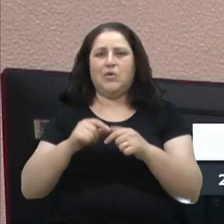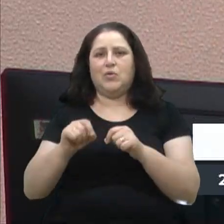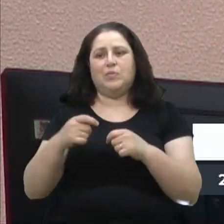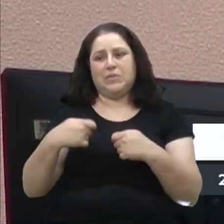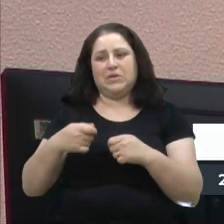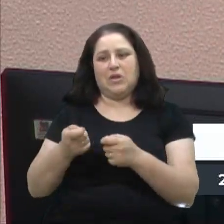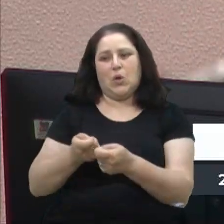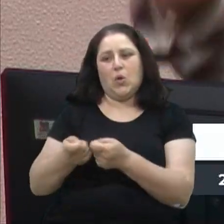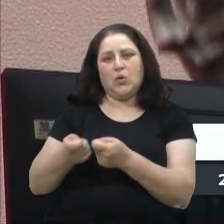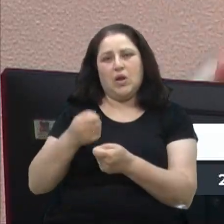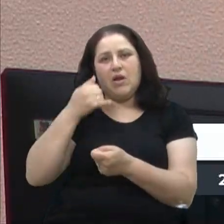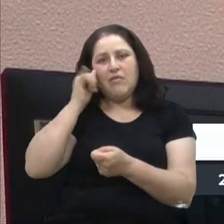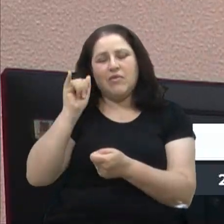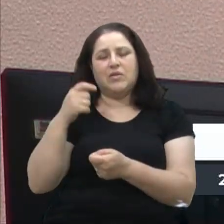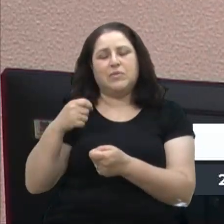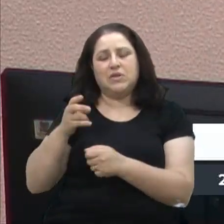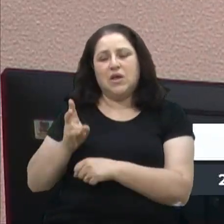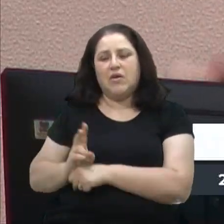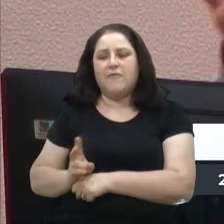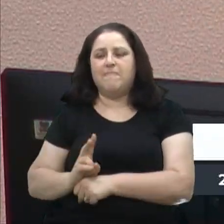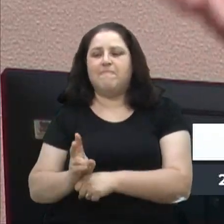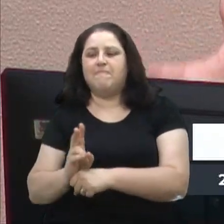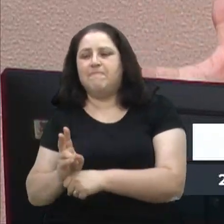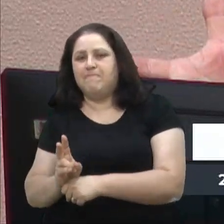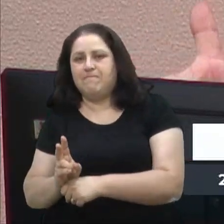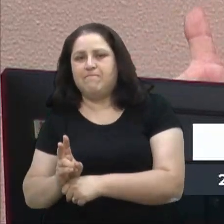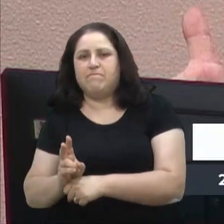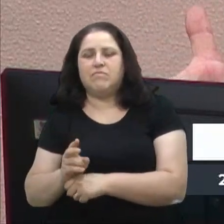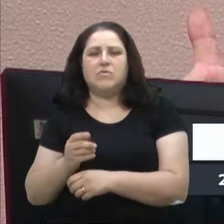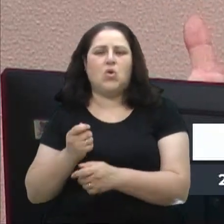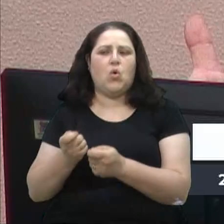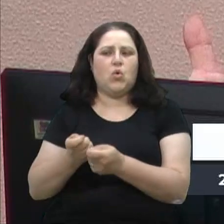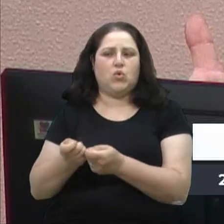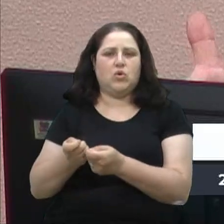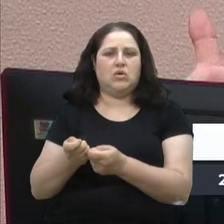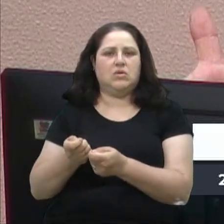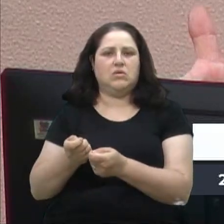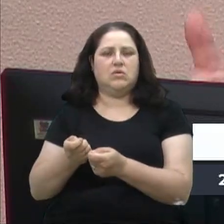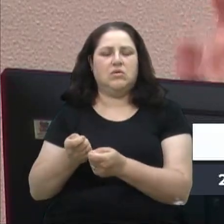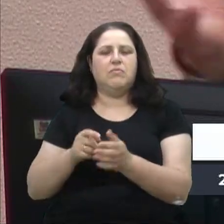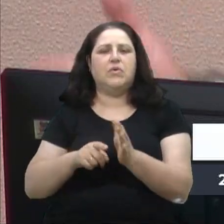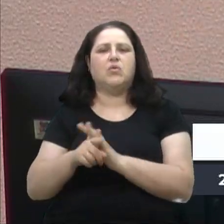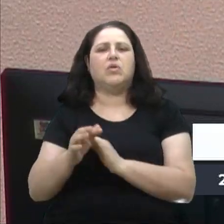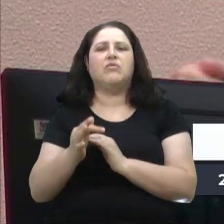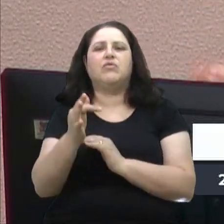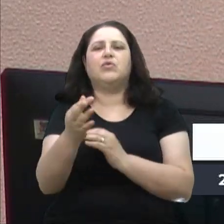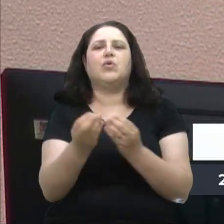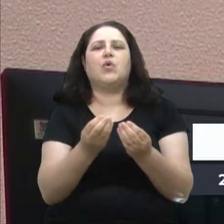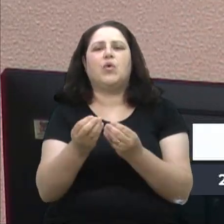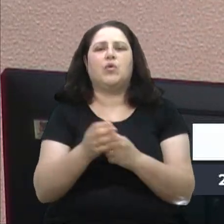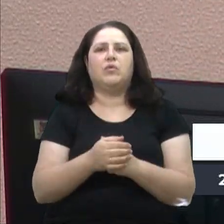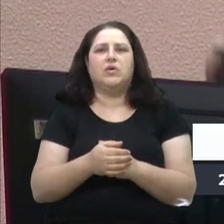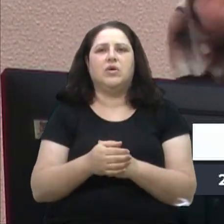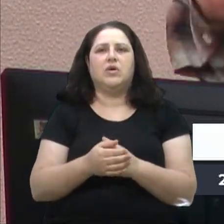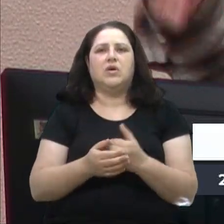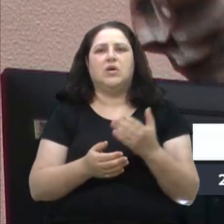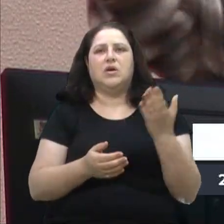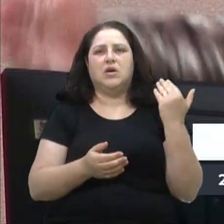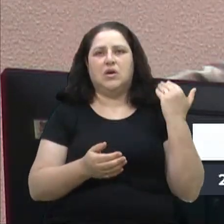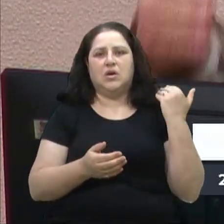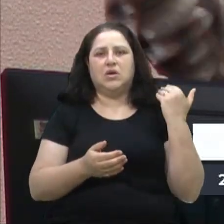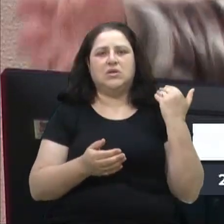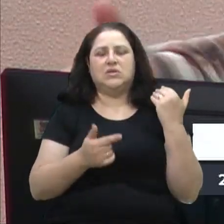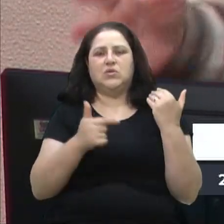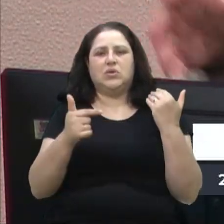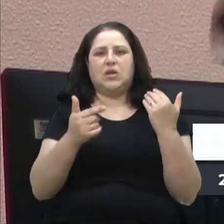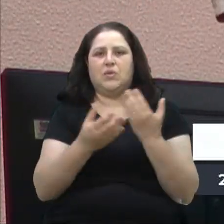evitar isso e fiscalizar isso, porque senão como é que vai ser daqui a uns anos? Quando não existia, Gladys, muitos